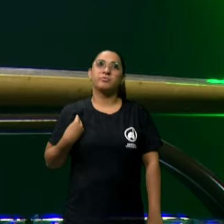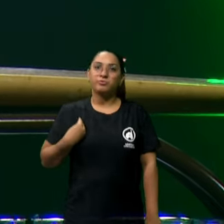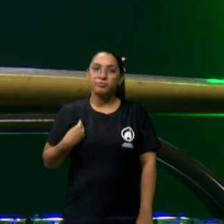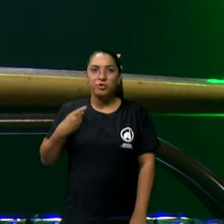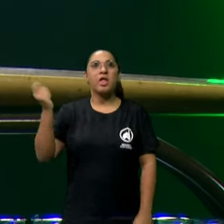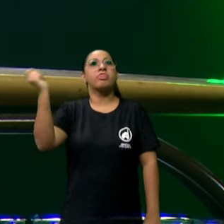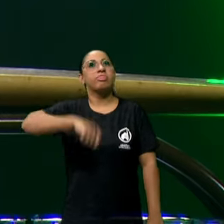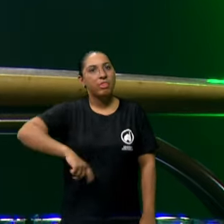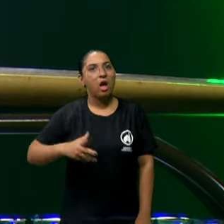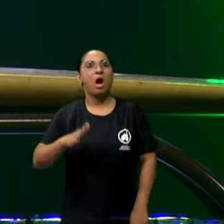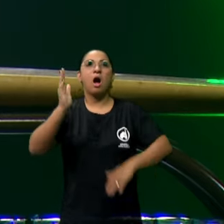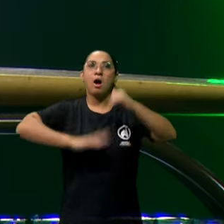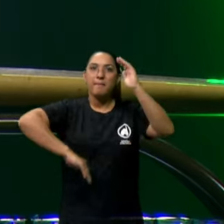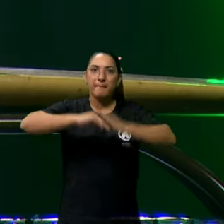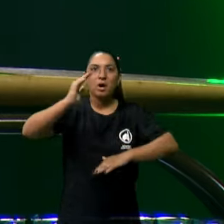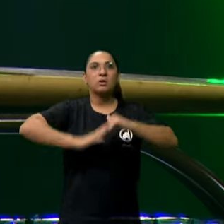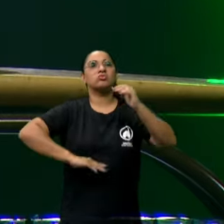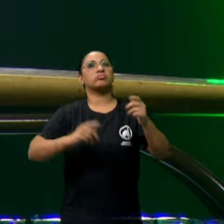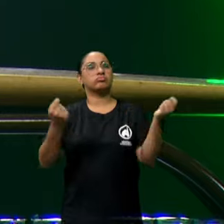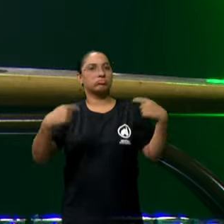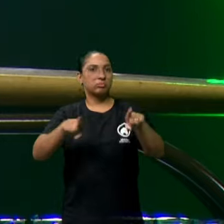ele te capacita